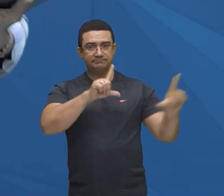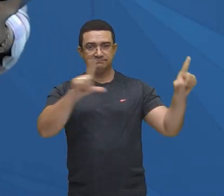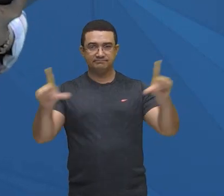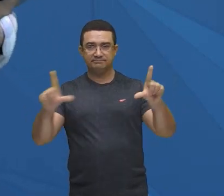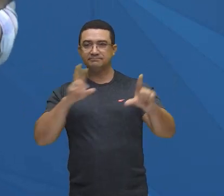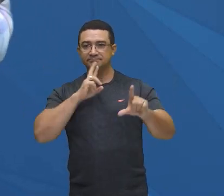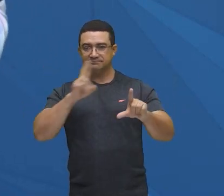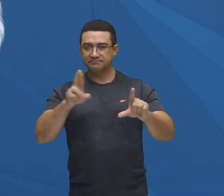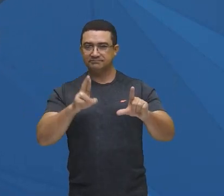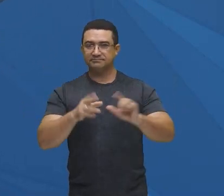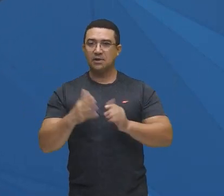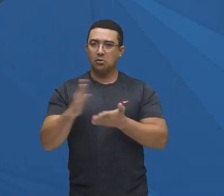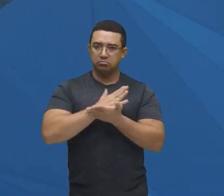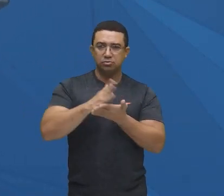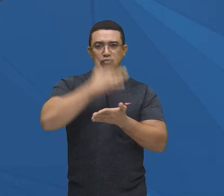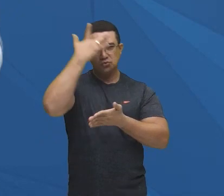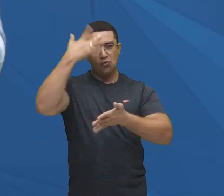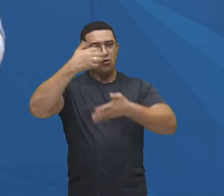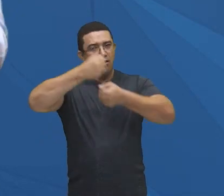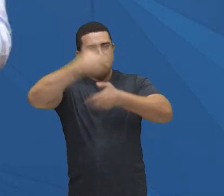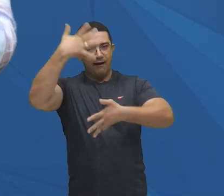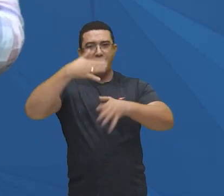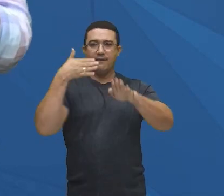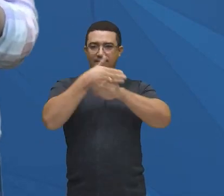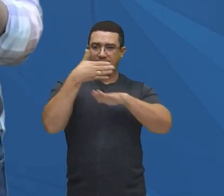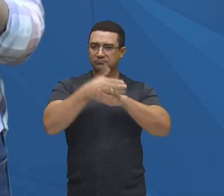muita gente respondendo.